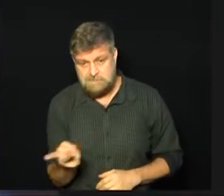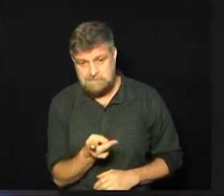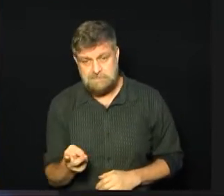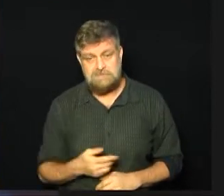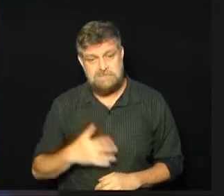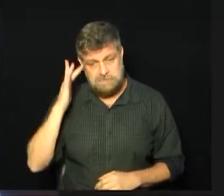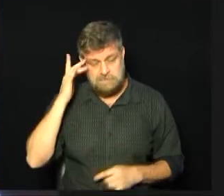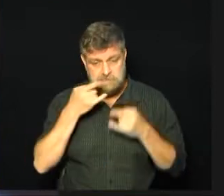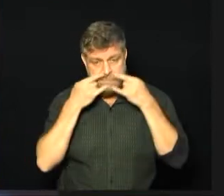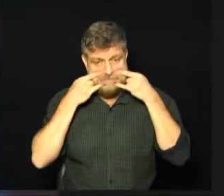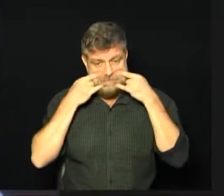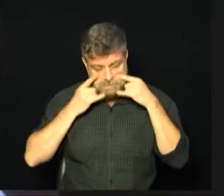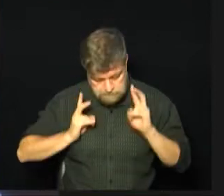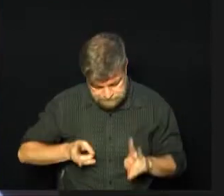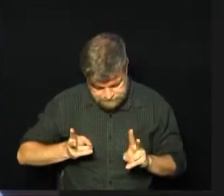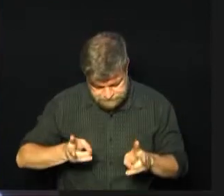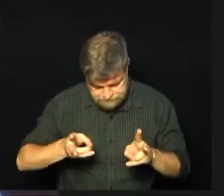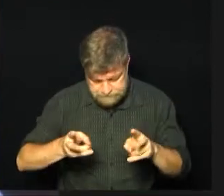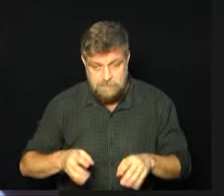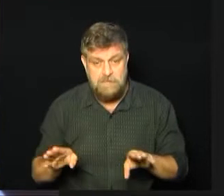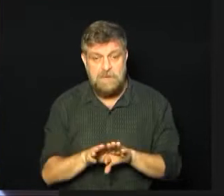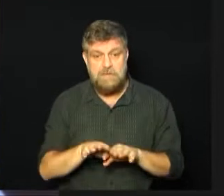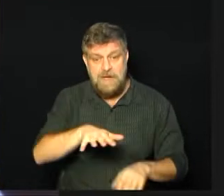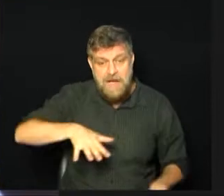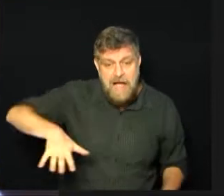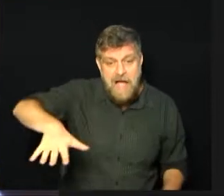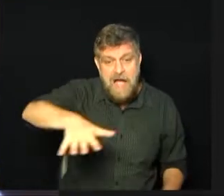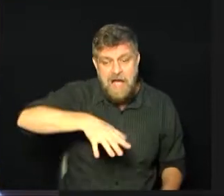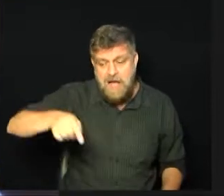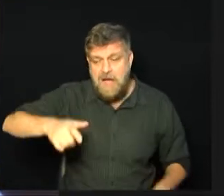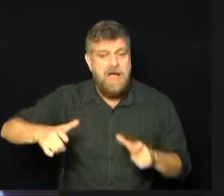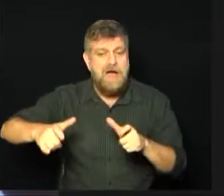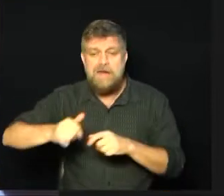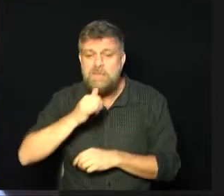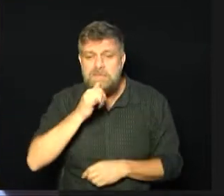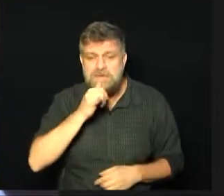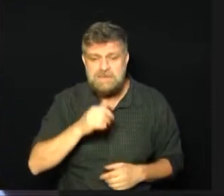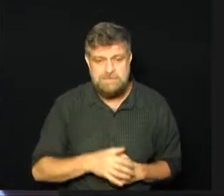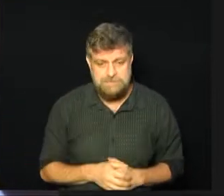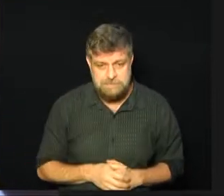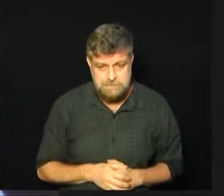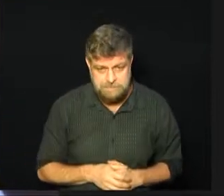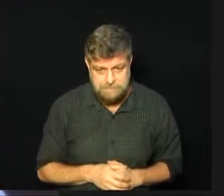interessante continuar usando máscara. E para as áreas, mesmo que forem, por exemplo, a área